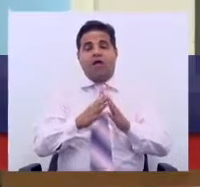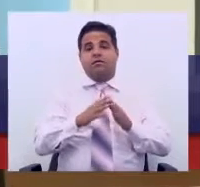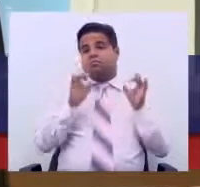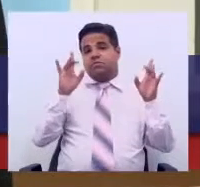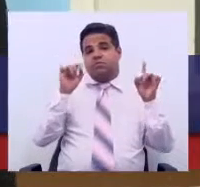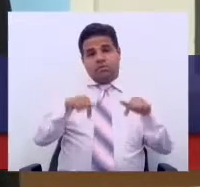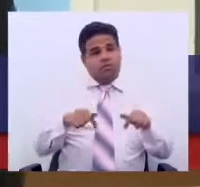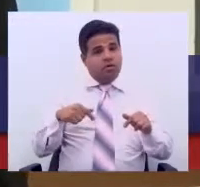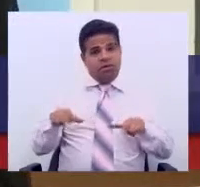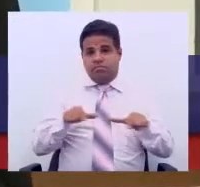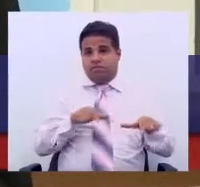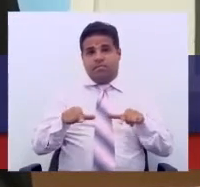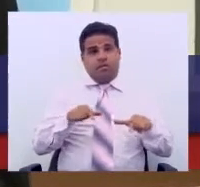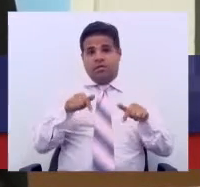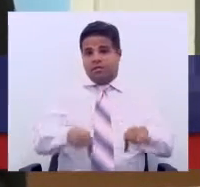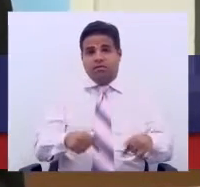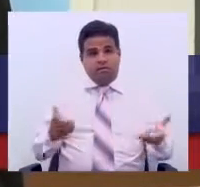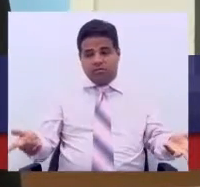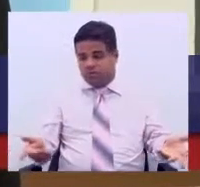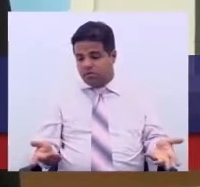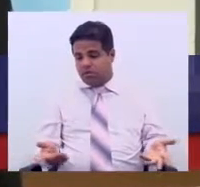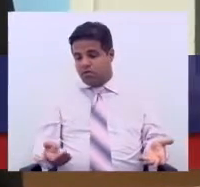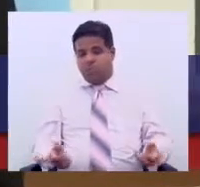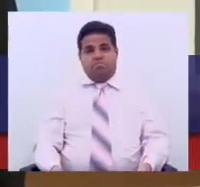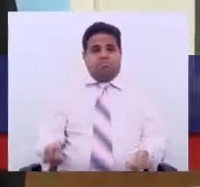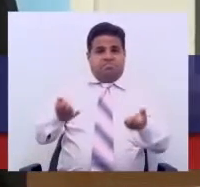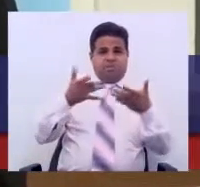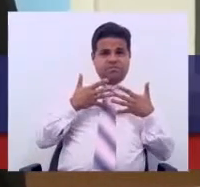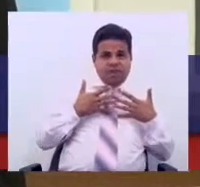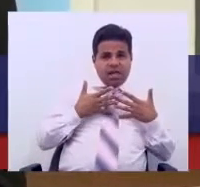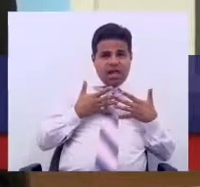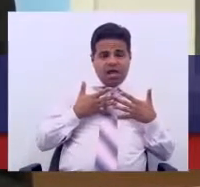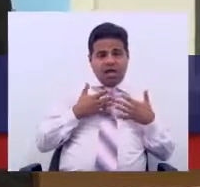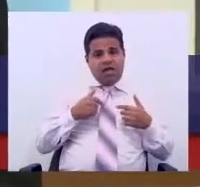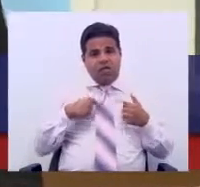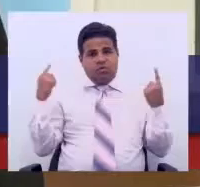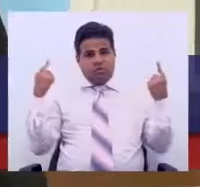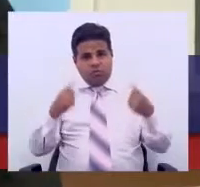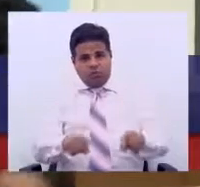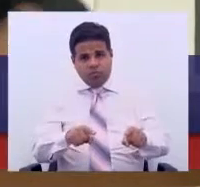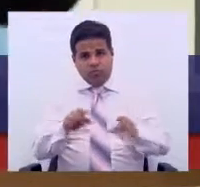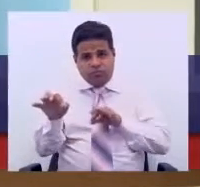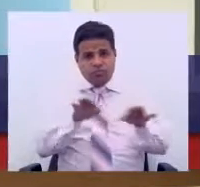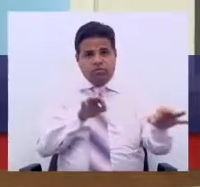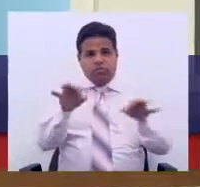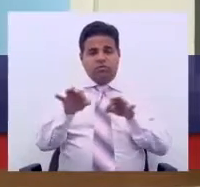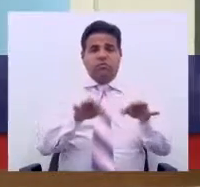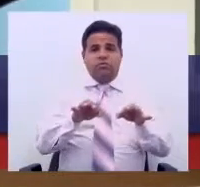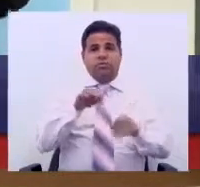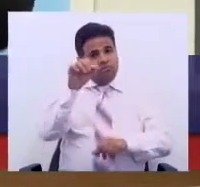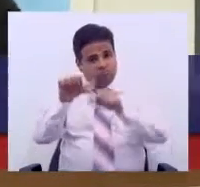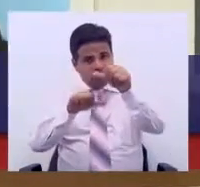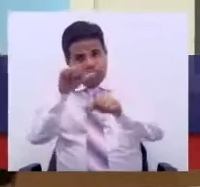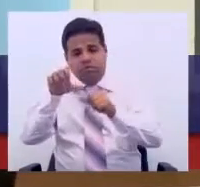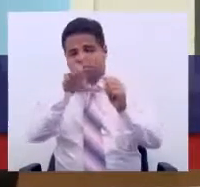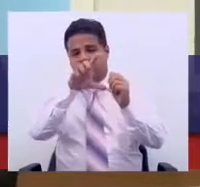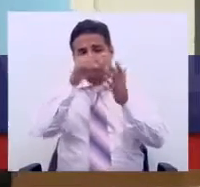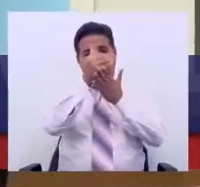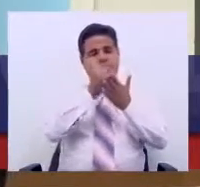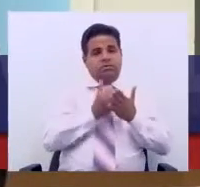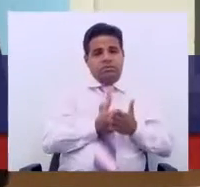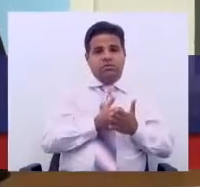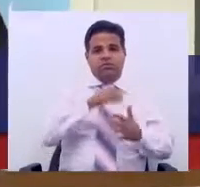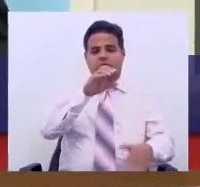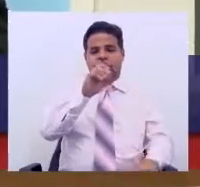que estamos aqui para trabalhar. Agora, me dizer que eu sou contra o projeto, então altere a lei orgânica, altere o